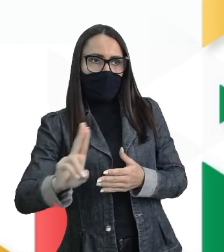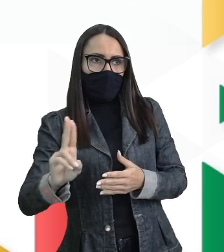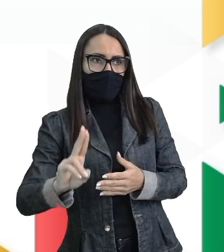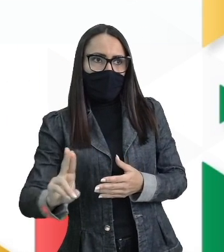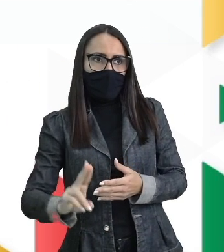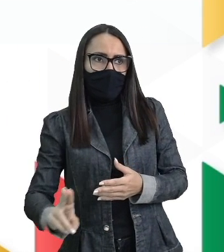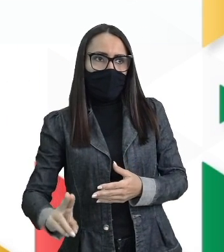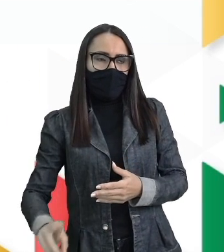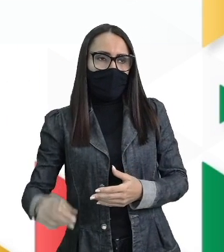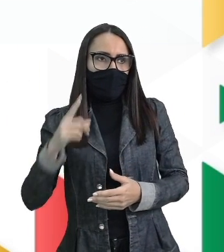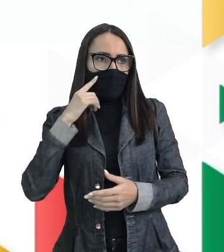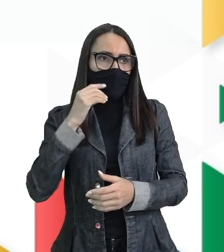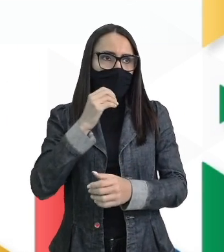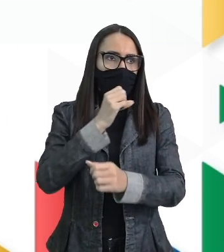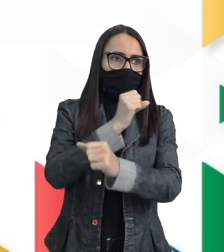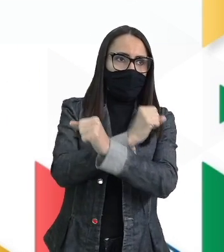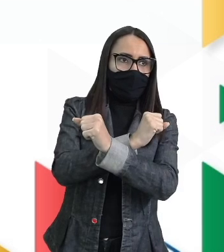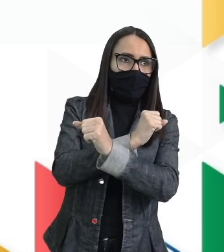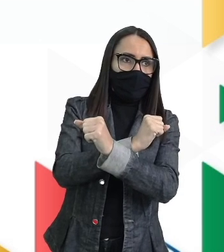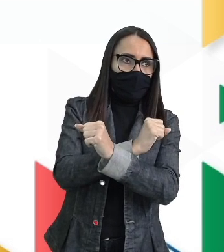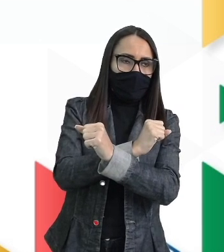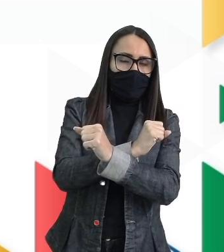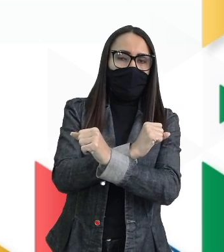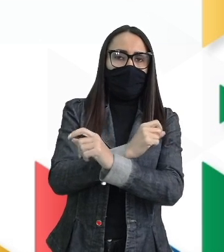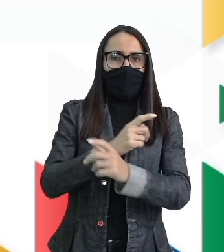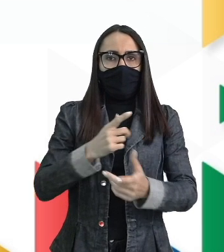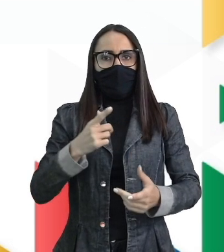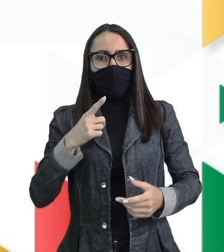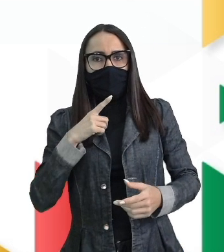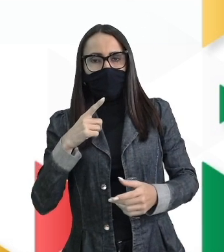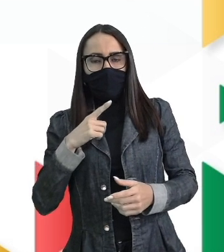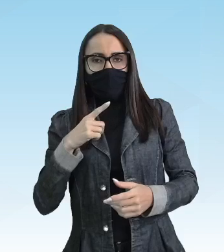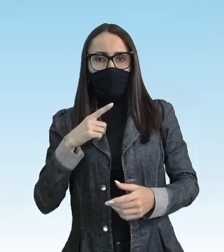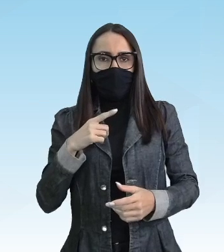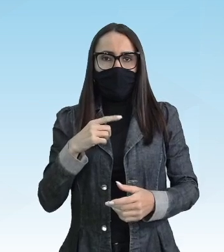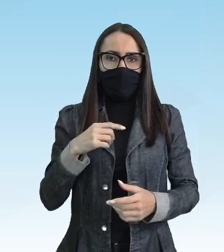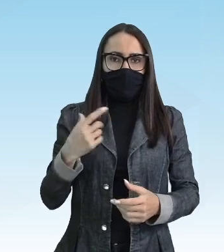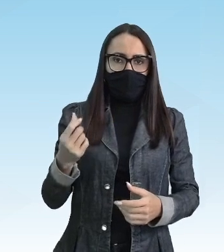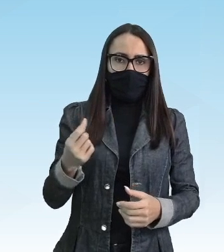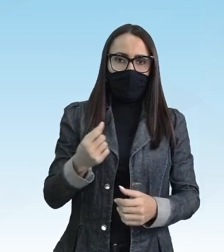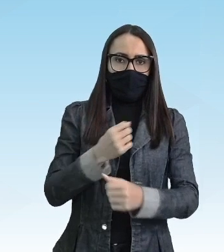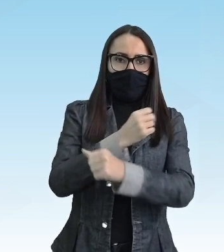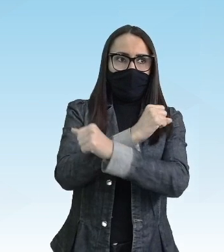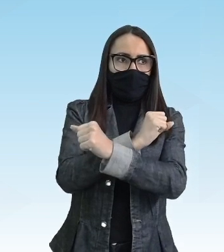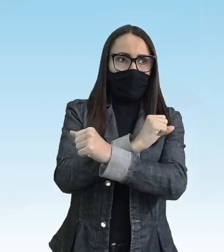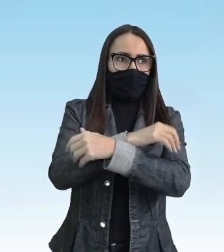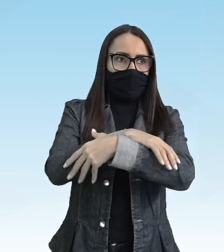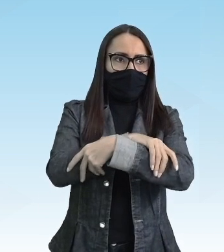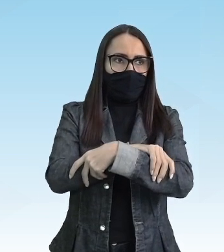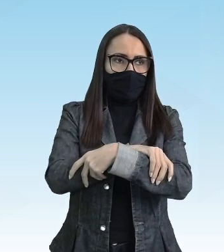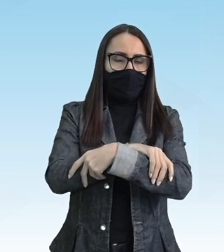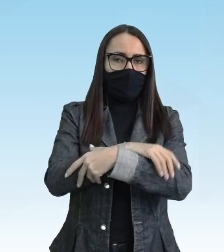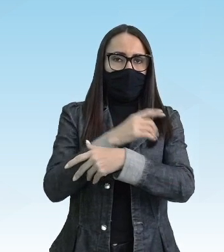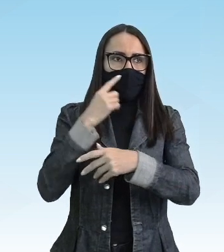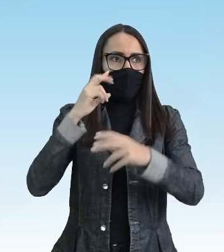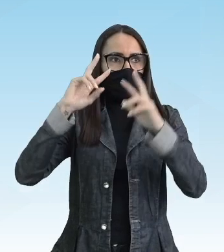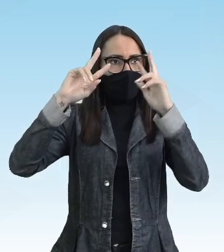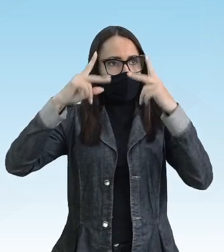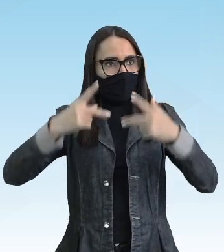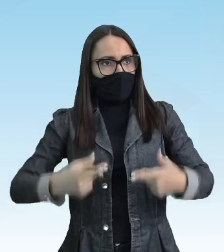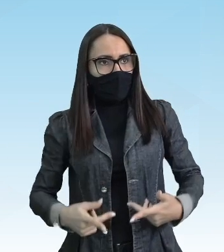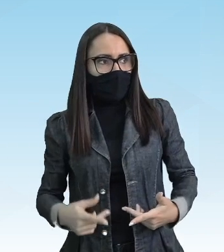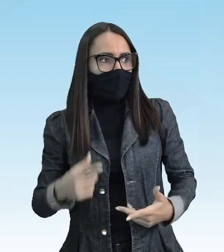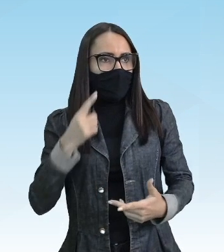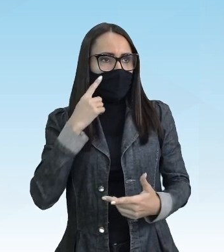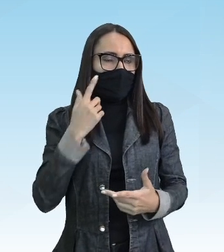dos ossos que se tem ali no esqueleto humano. Os ossos, eles